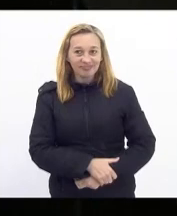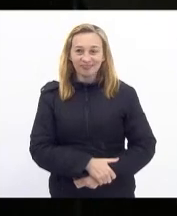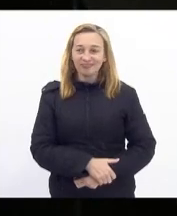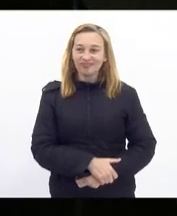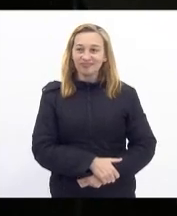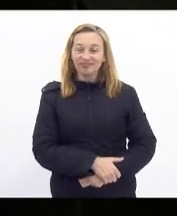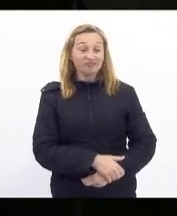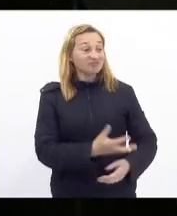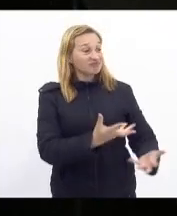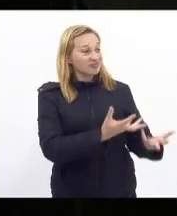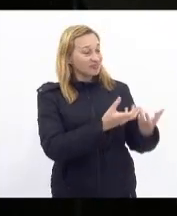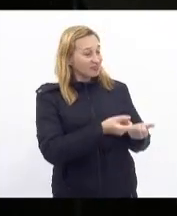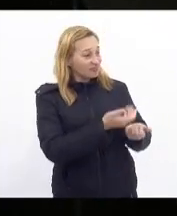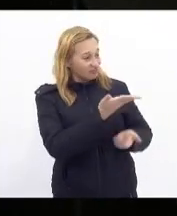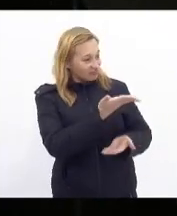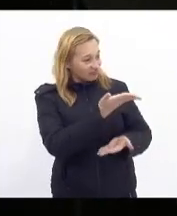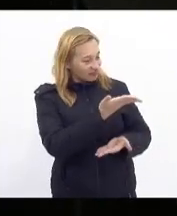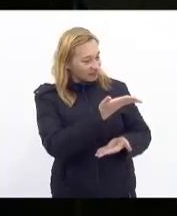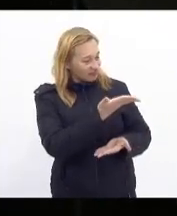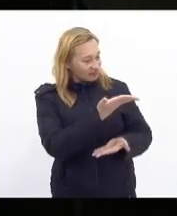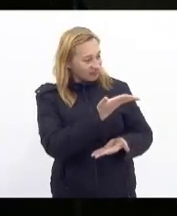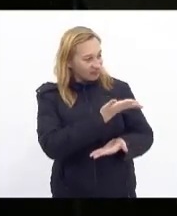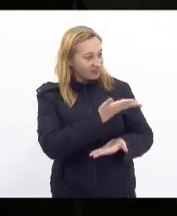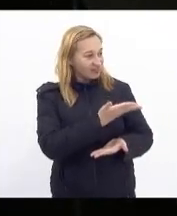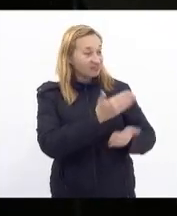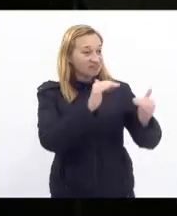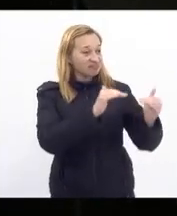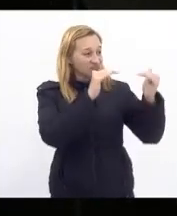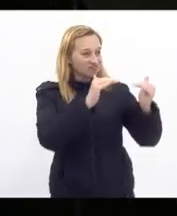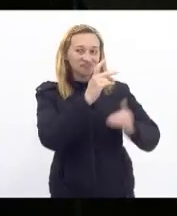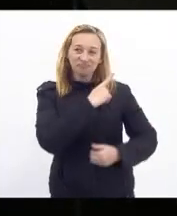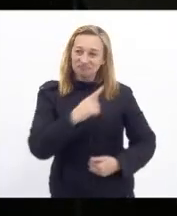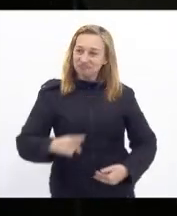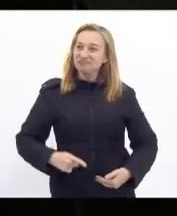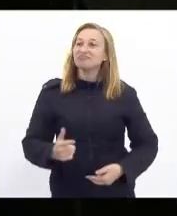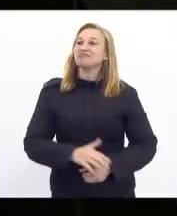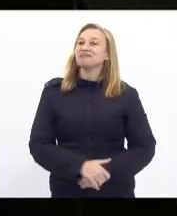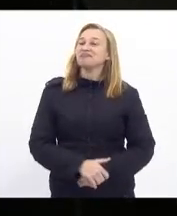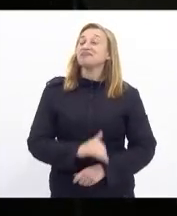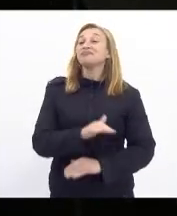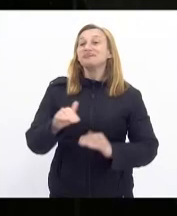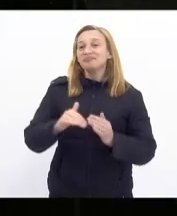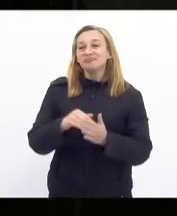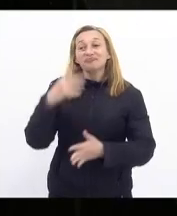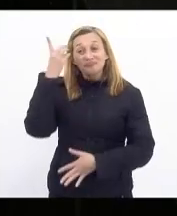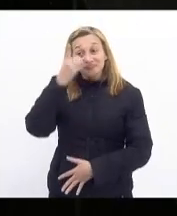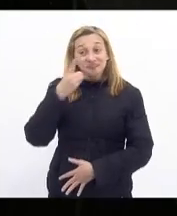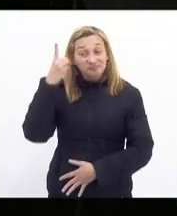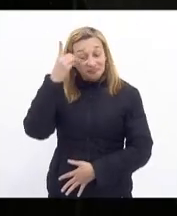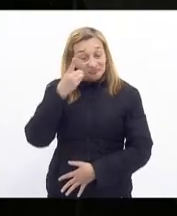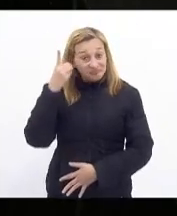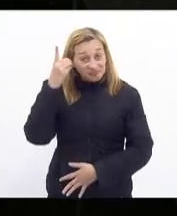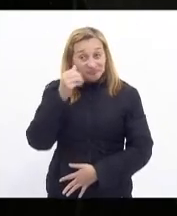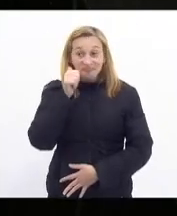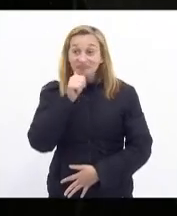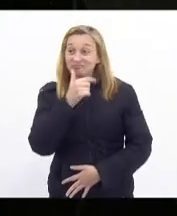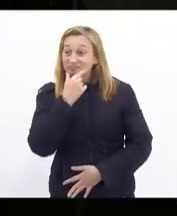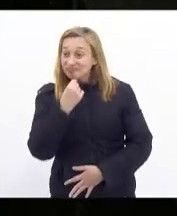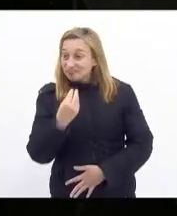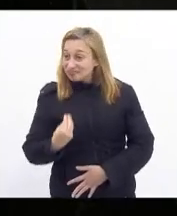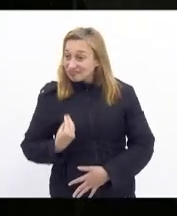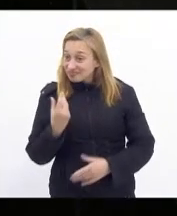sendo recepcionada pela vossa presidência. Obrigada. Senhoras deputadas, senhores deputados